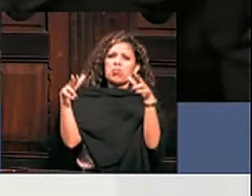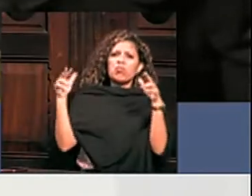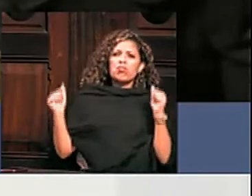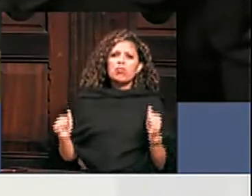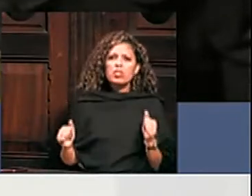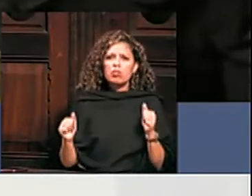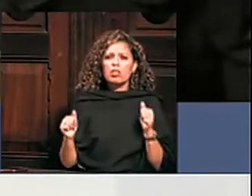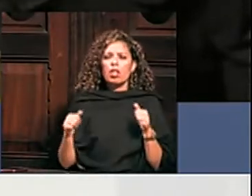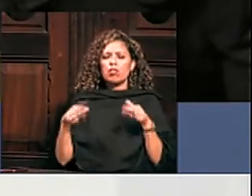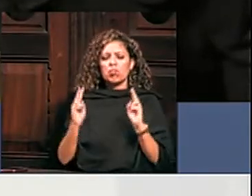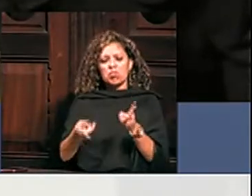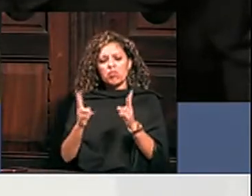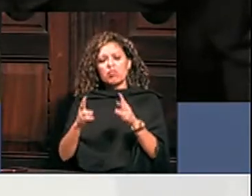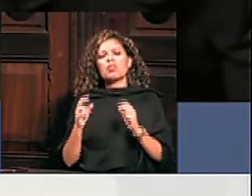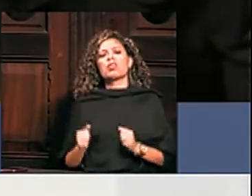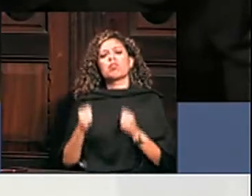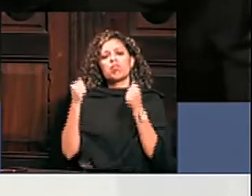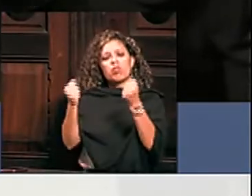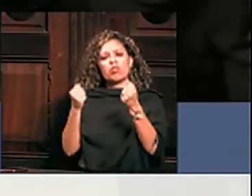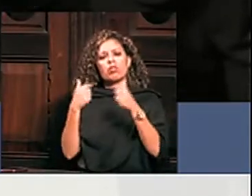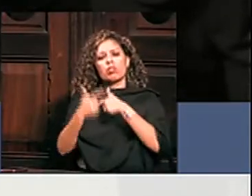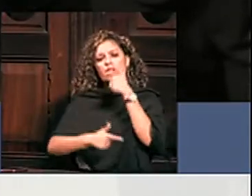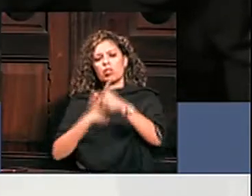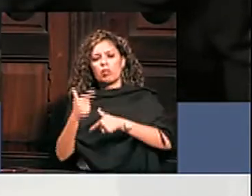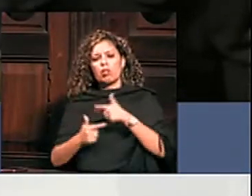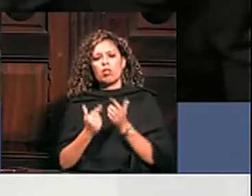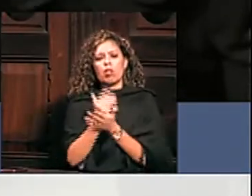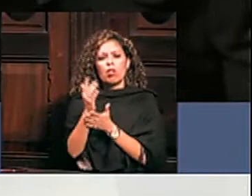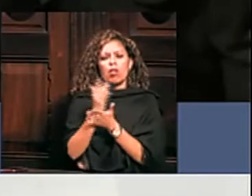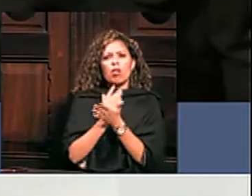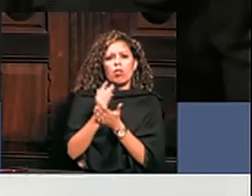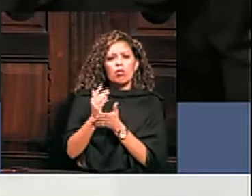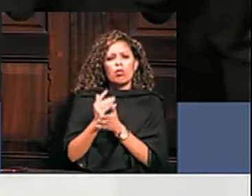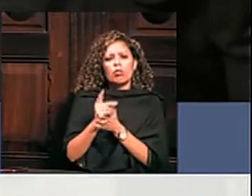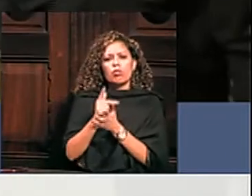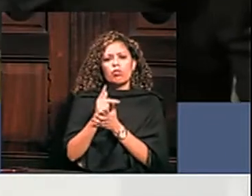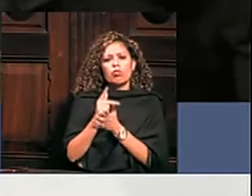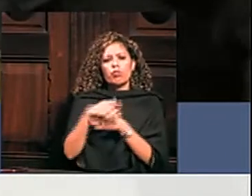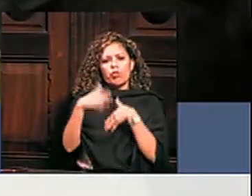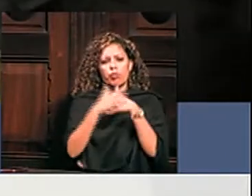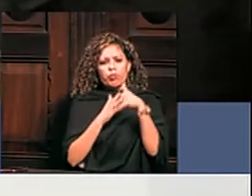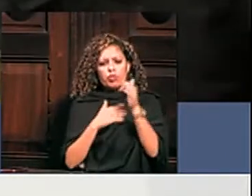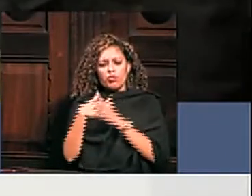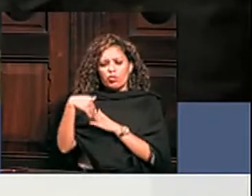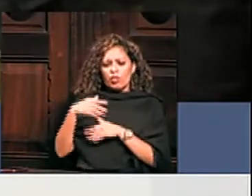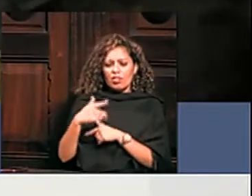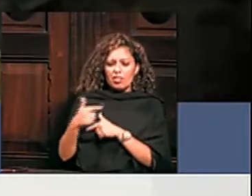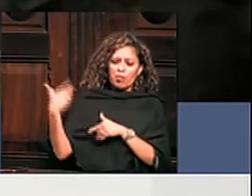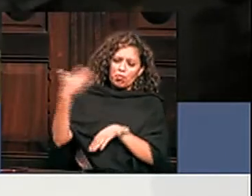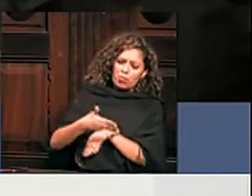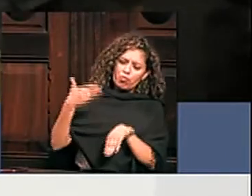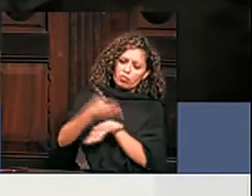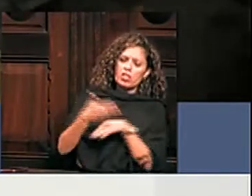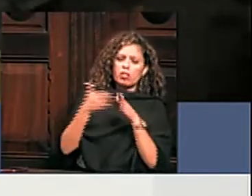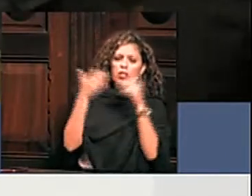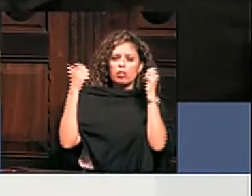incansáveis nessa luta. Alguns desses profissionais acompanham essa luta nesta casa desde 2005.